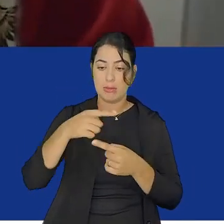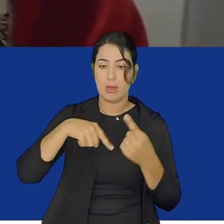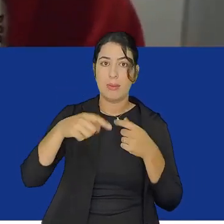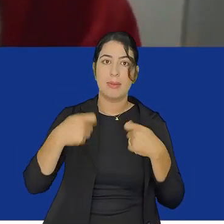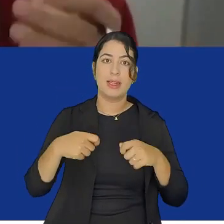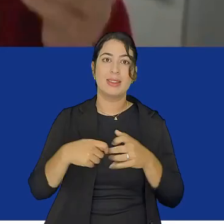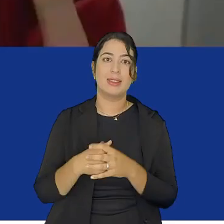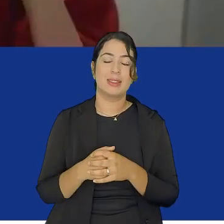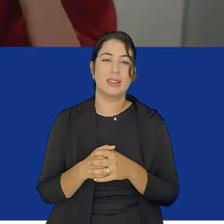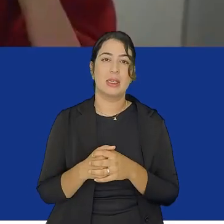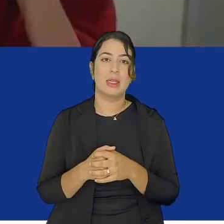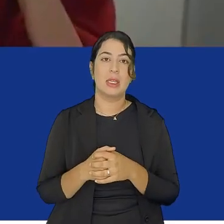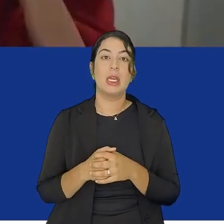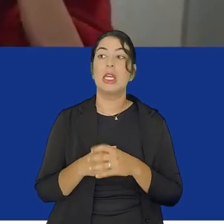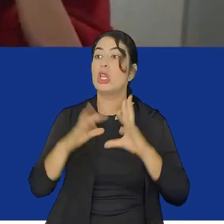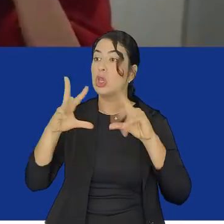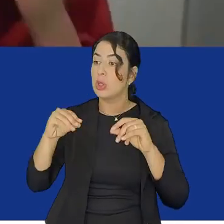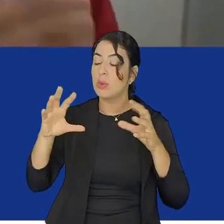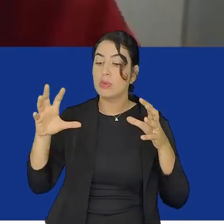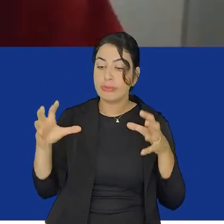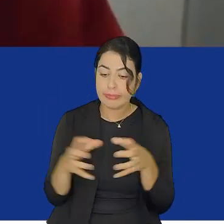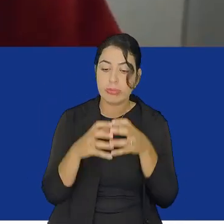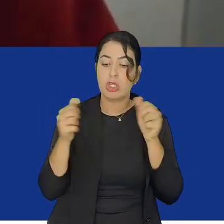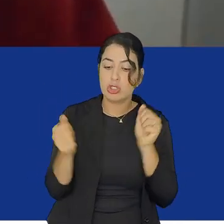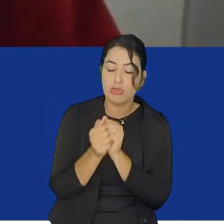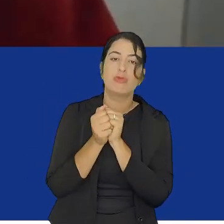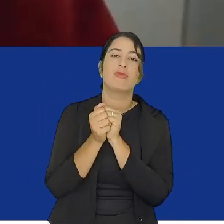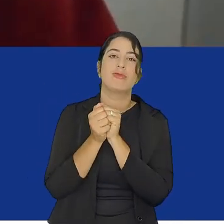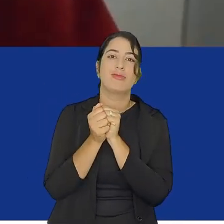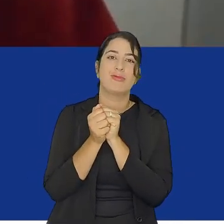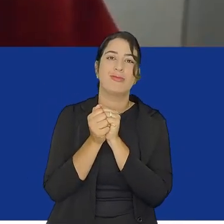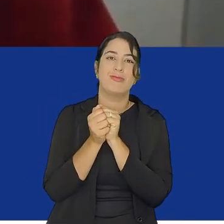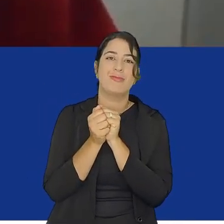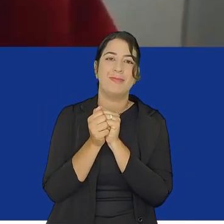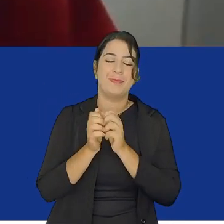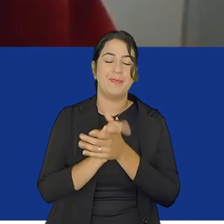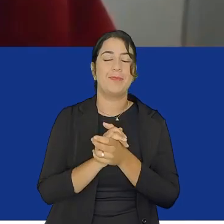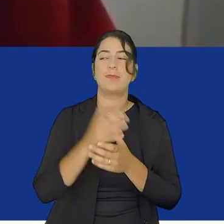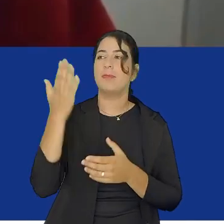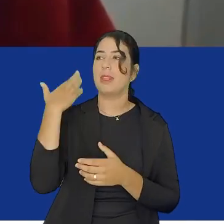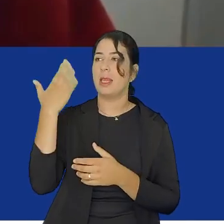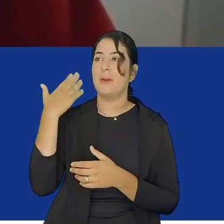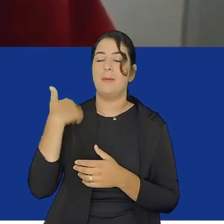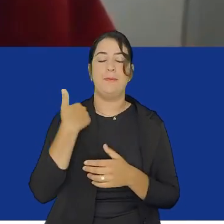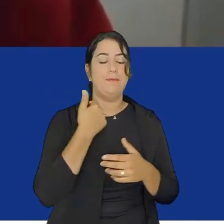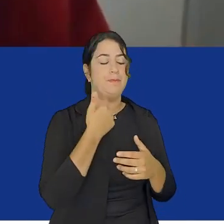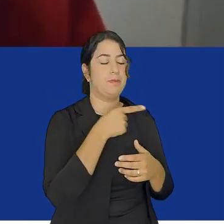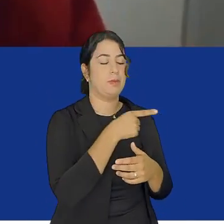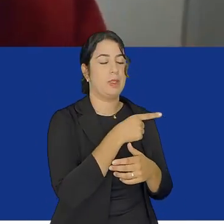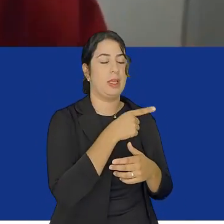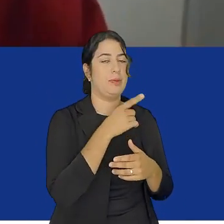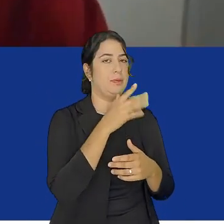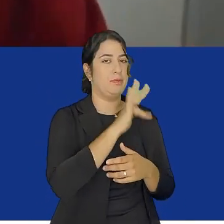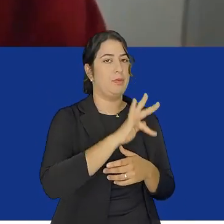precisa todo mundo junto. Ah, eu sou bom. Teve uma vez que eu estava fazendo trabalho lá da faculdade, aí eu tive essa